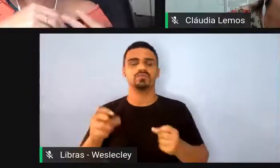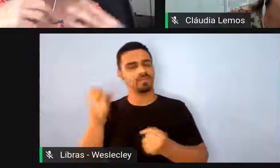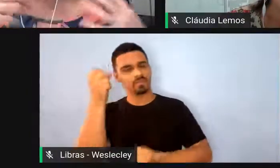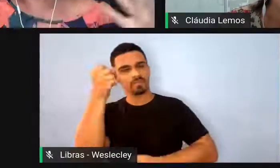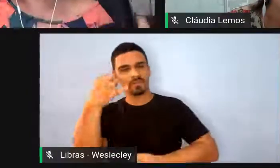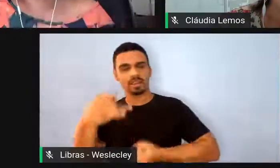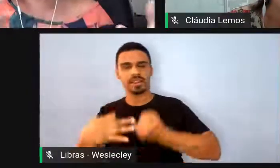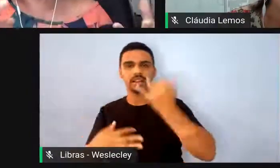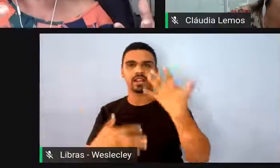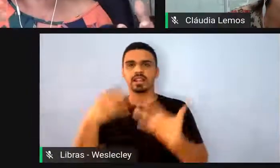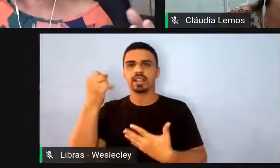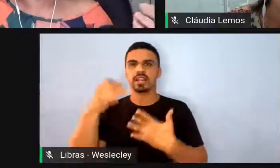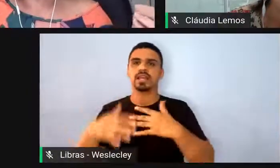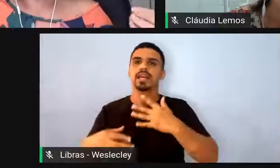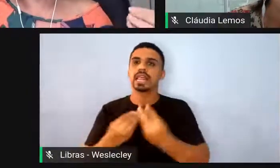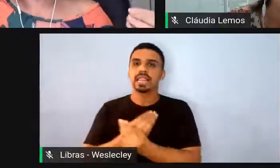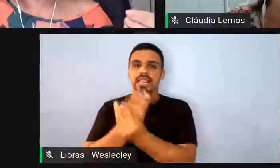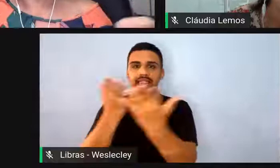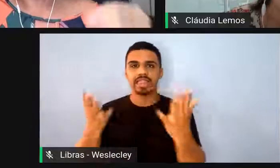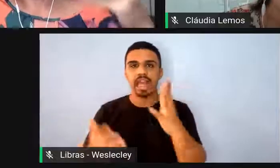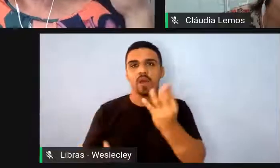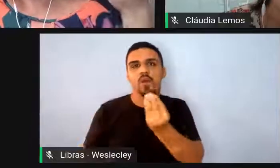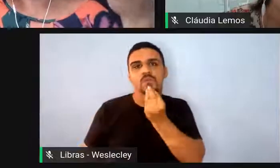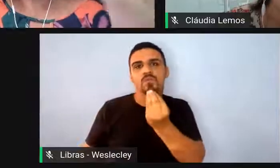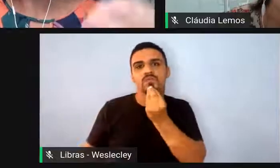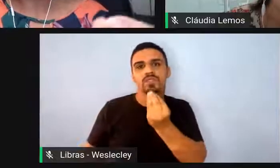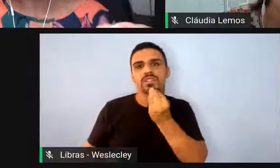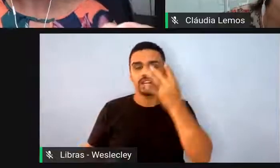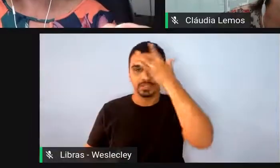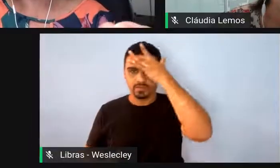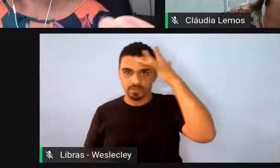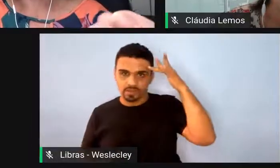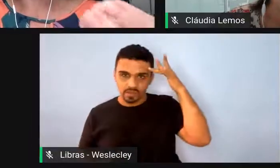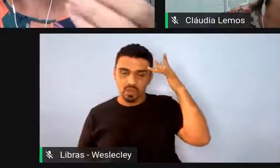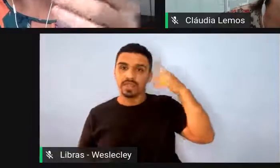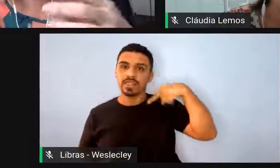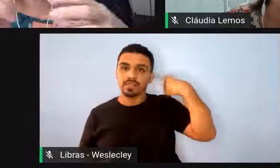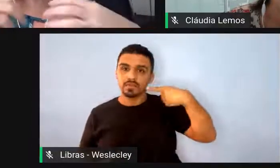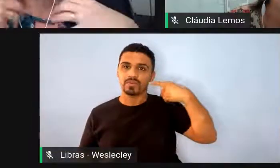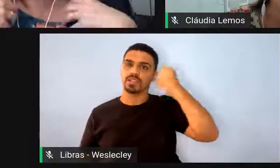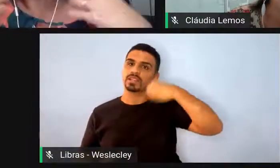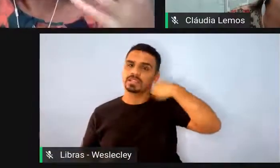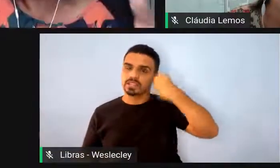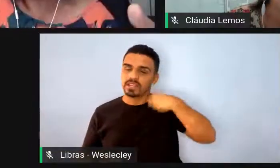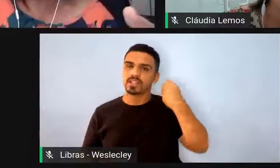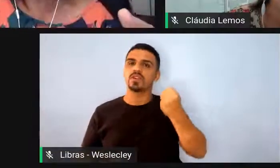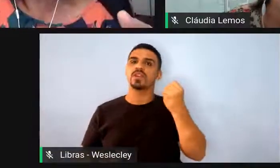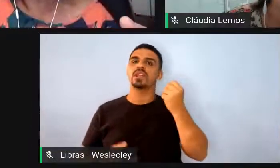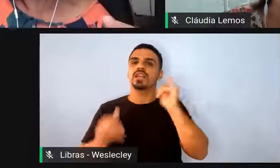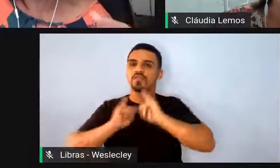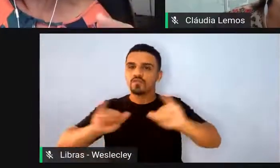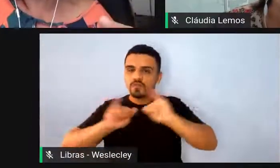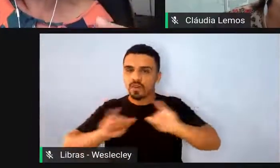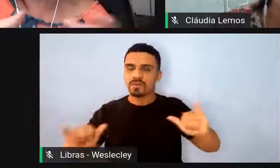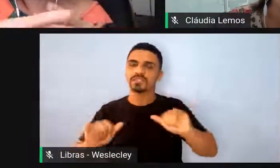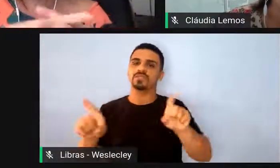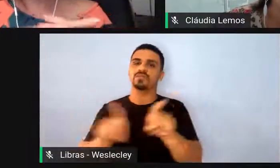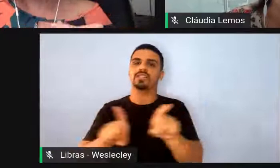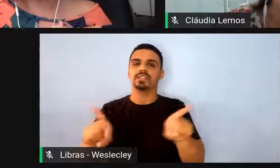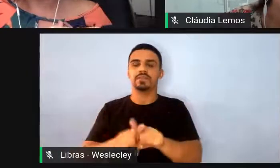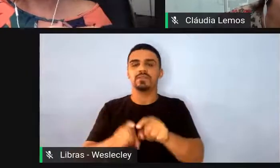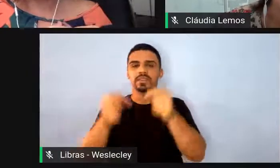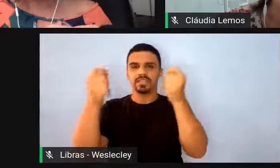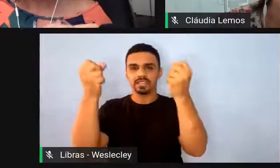né? Que é dar oportunidade para o parlamentar oferecer as informações e se justificar perante a